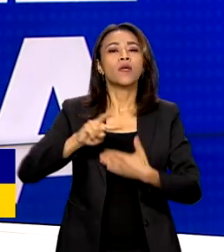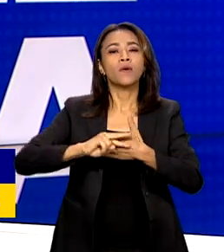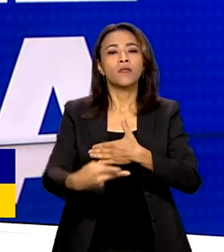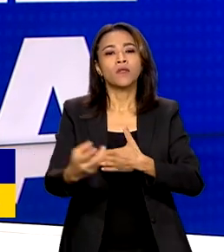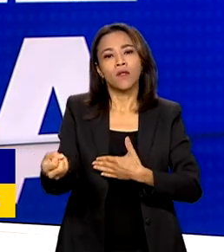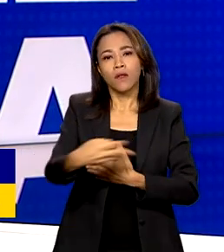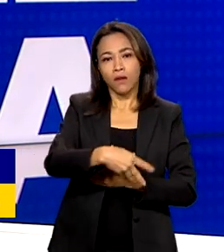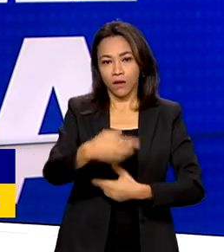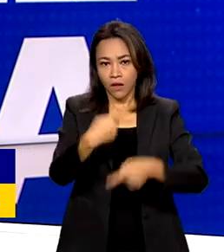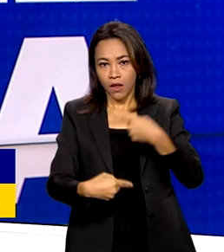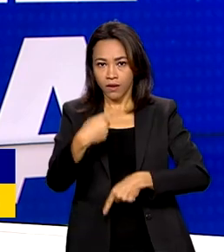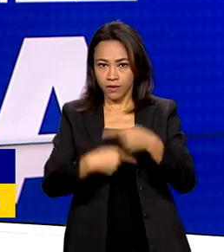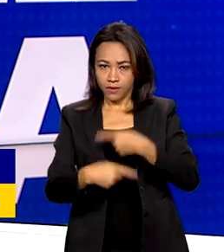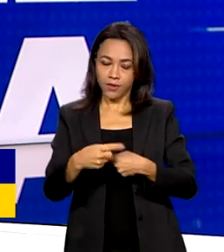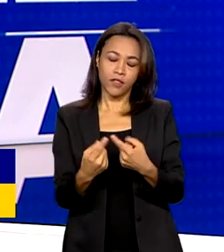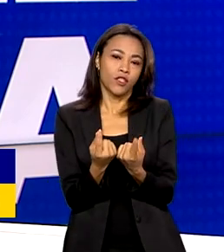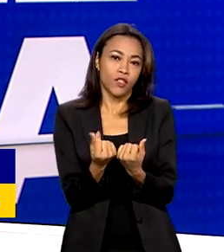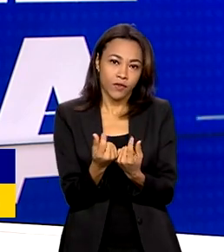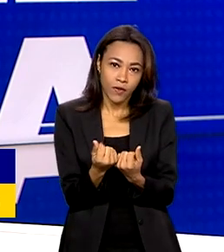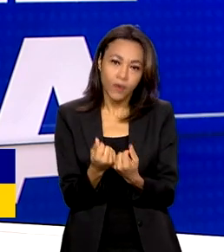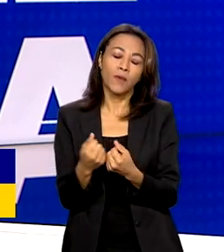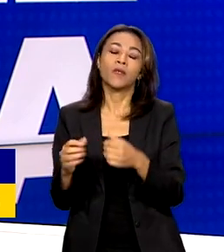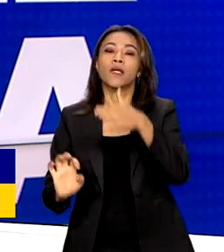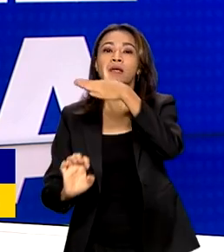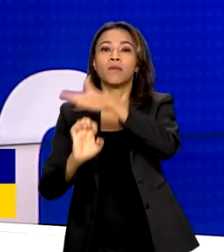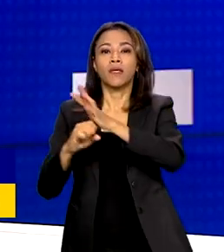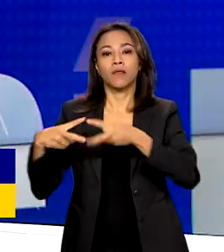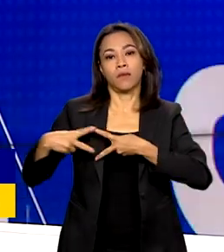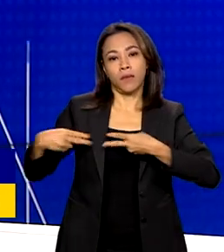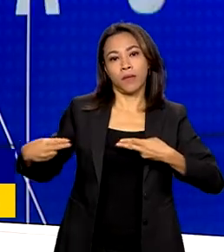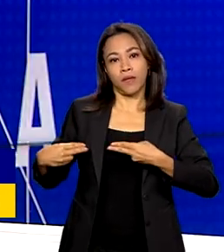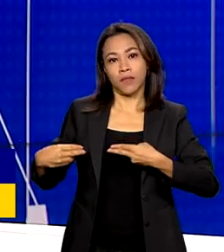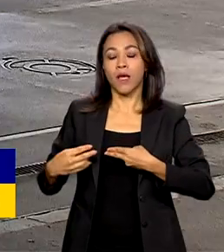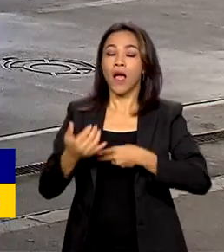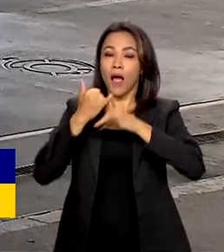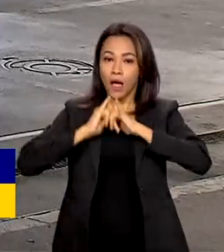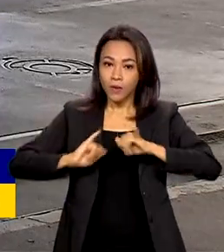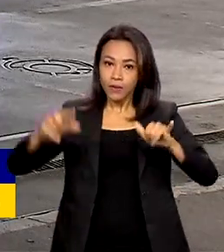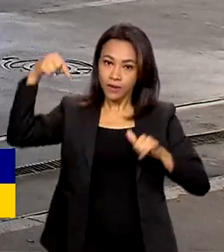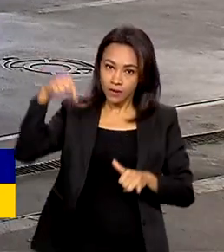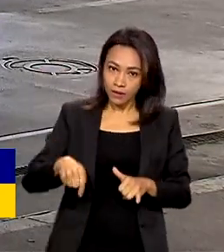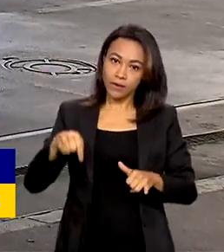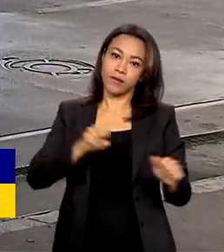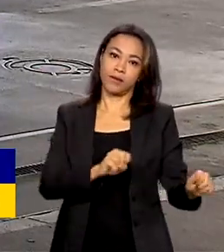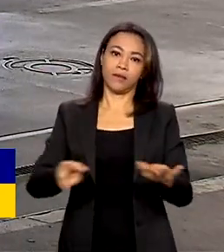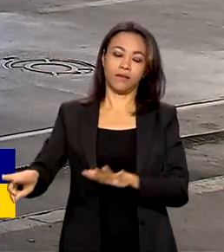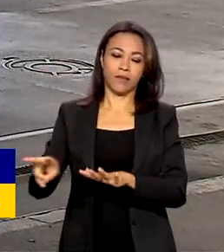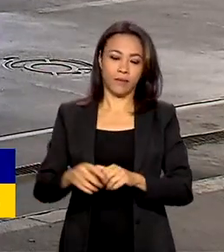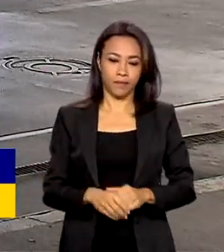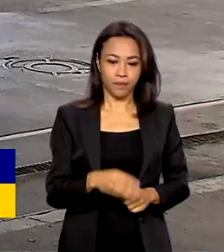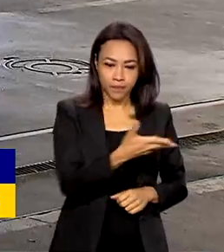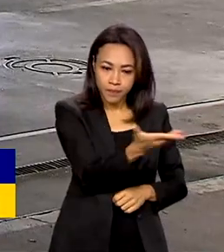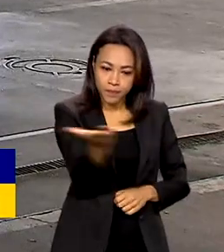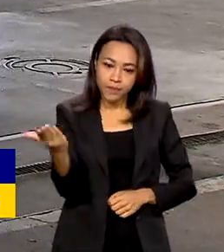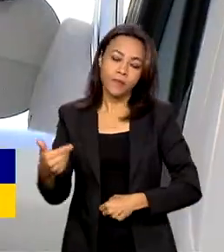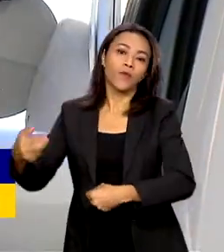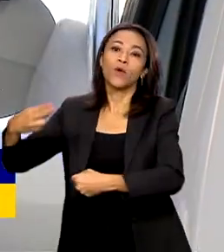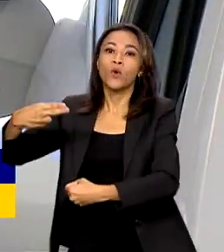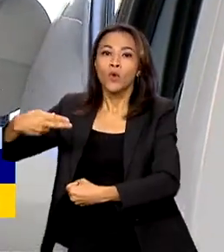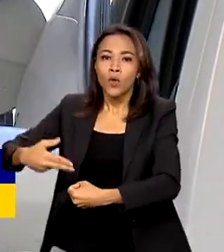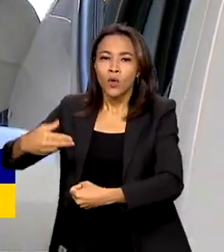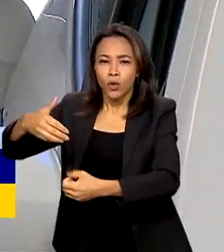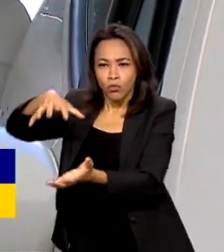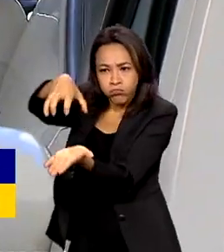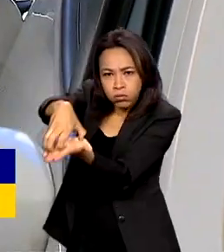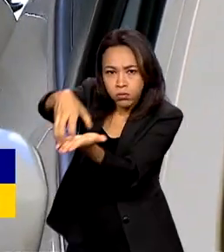nova política de preços da Petrobras, anunciada nesta semana. Nos postos de combustíveis, já